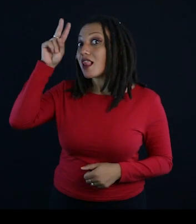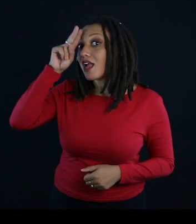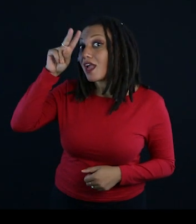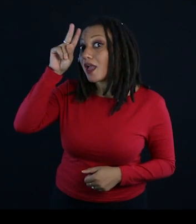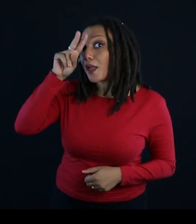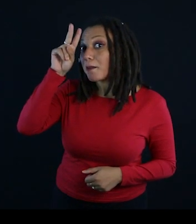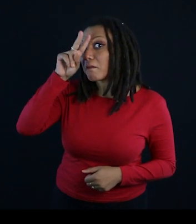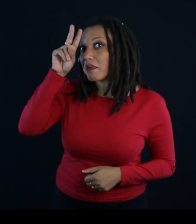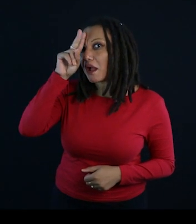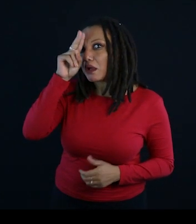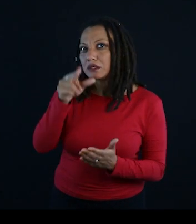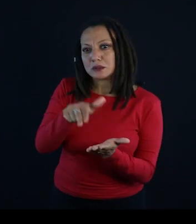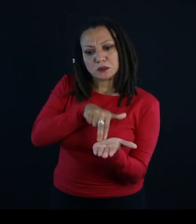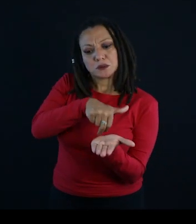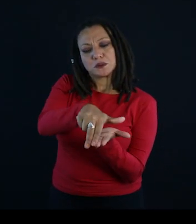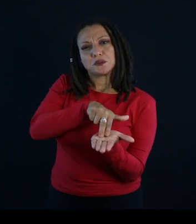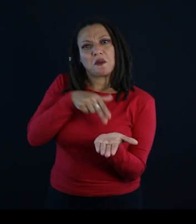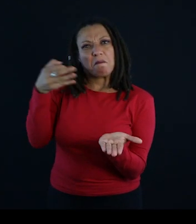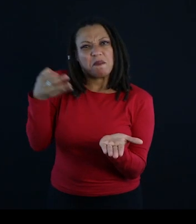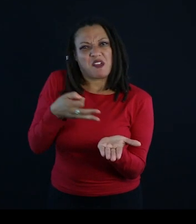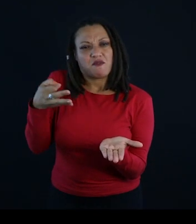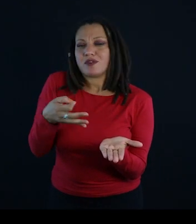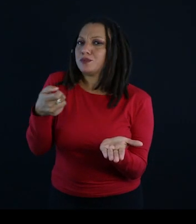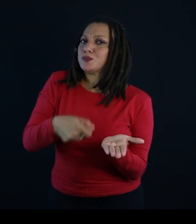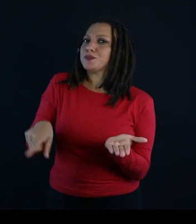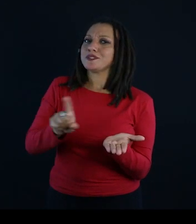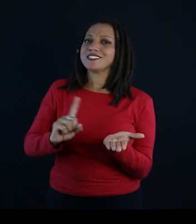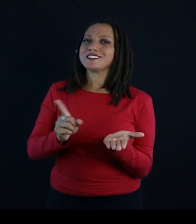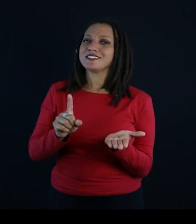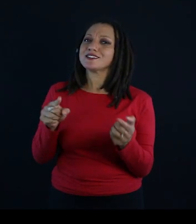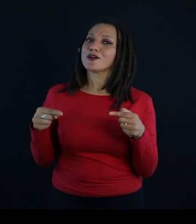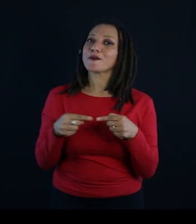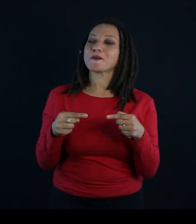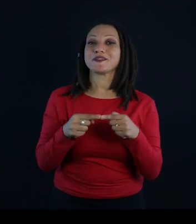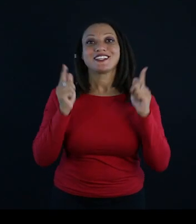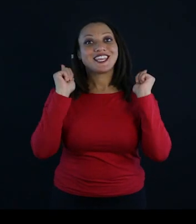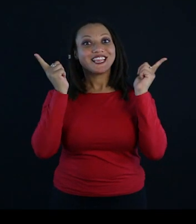Mas lembre-se, gente, não é pra ser perfeito, é pra ser divertido, tá?